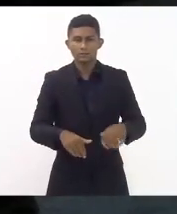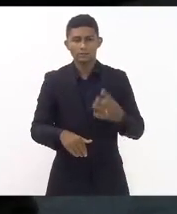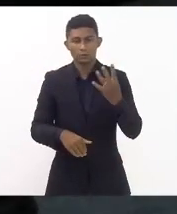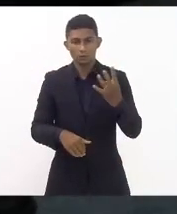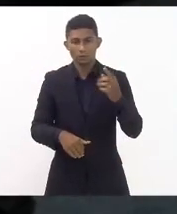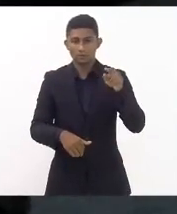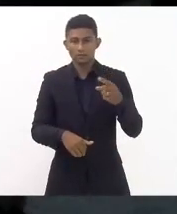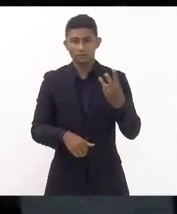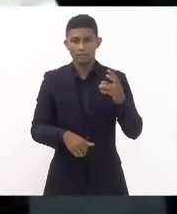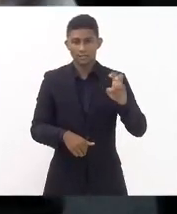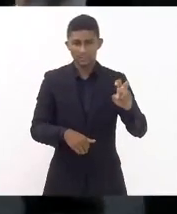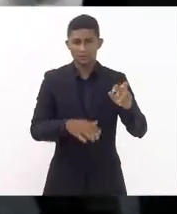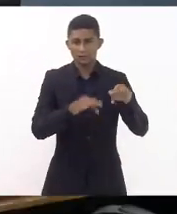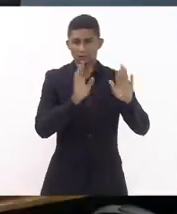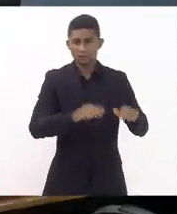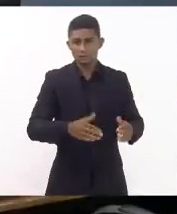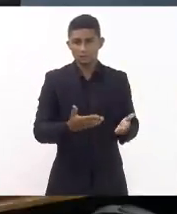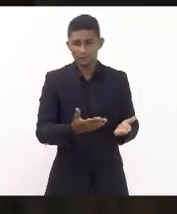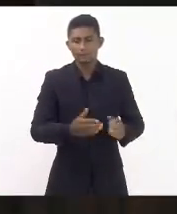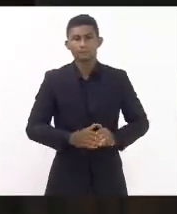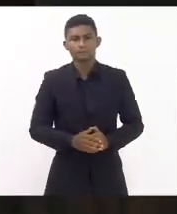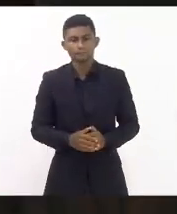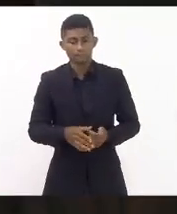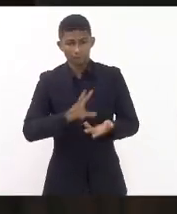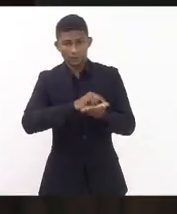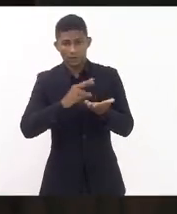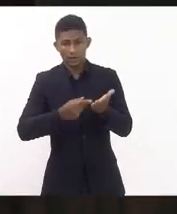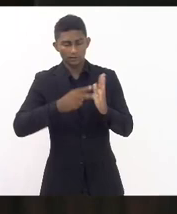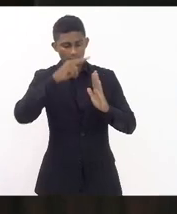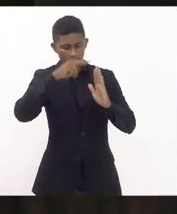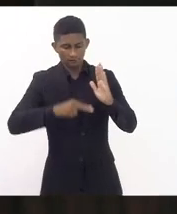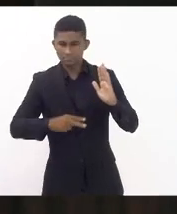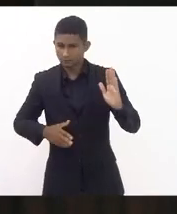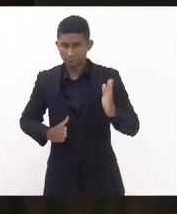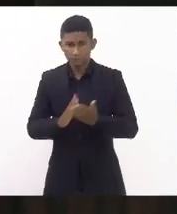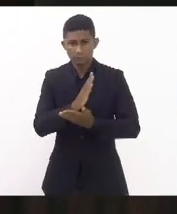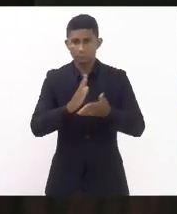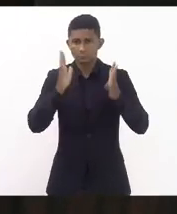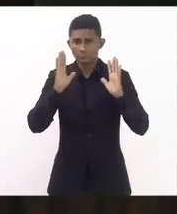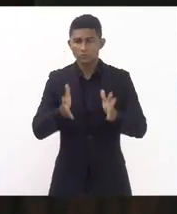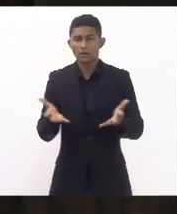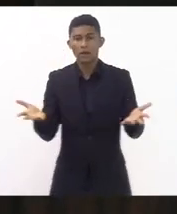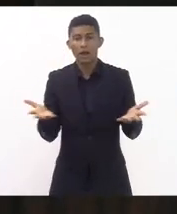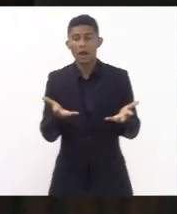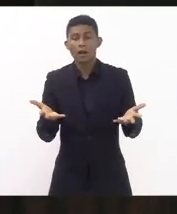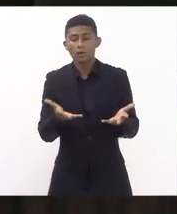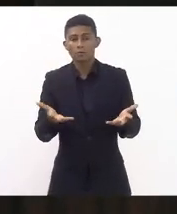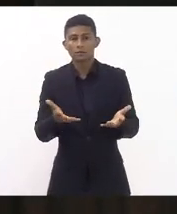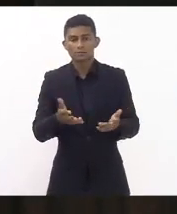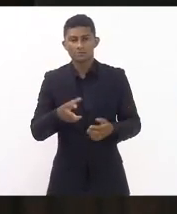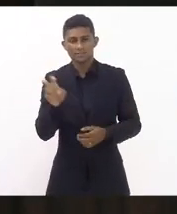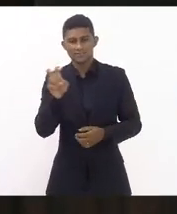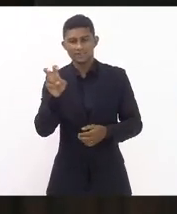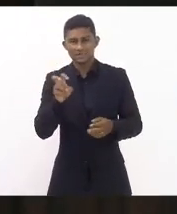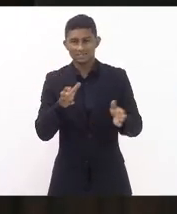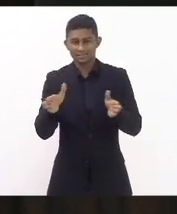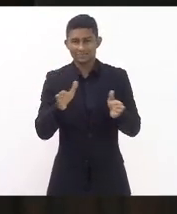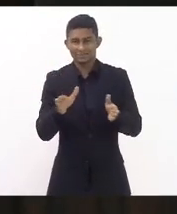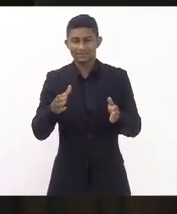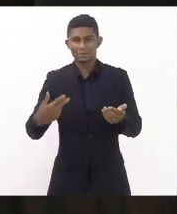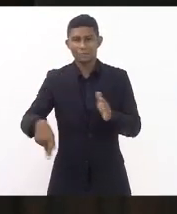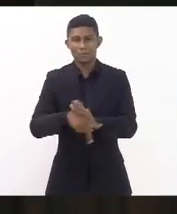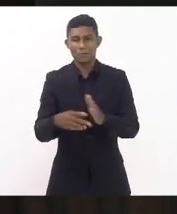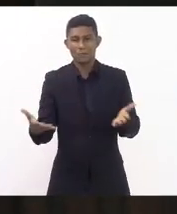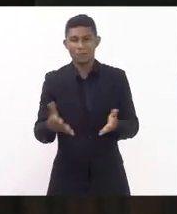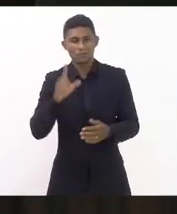16 horas e 35 minutos. Lida e aprovada a ata, passa-se a quinta sessão extraordinária do dia